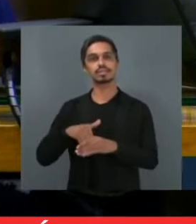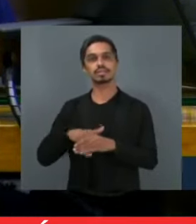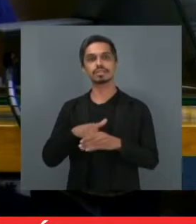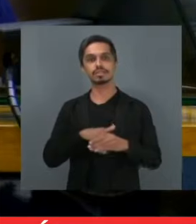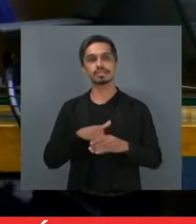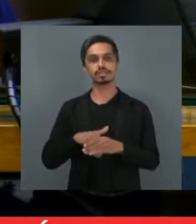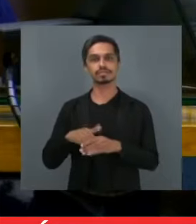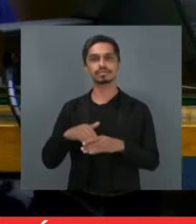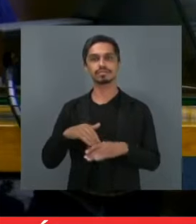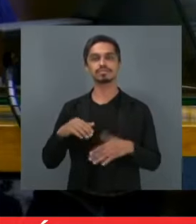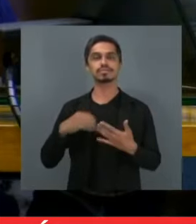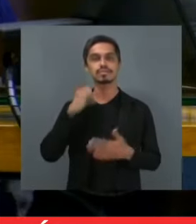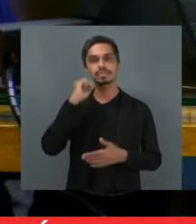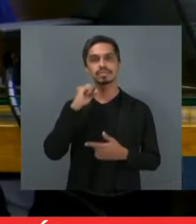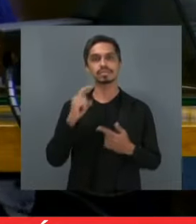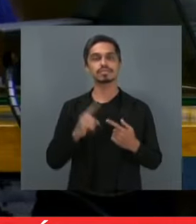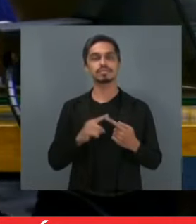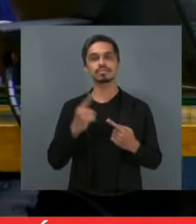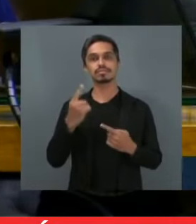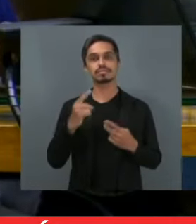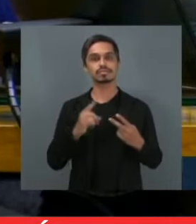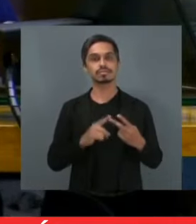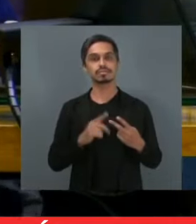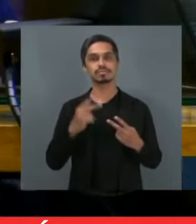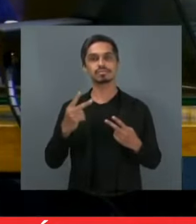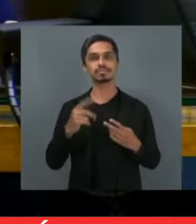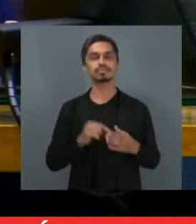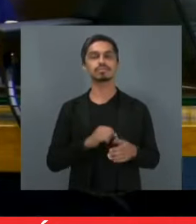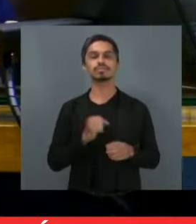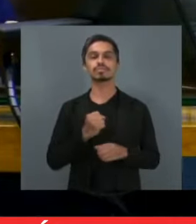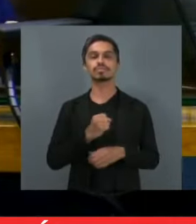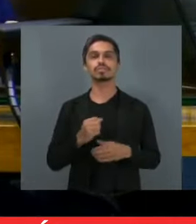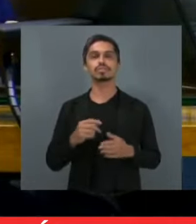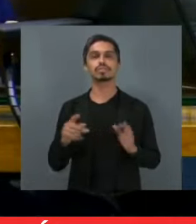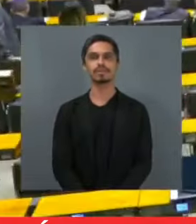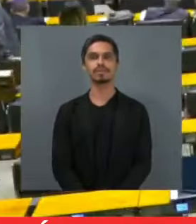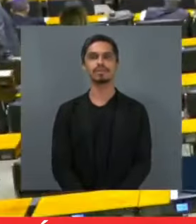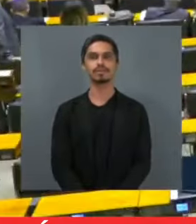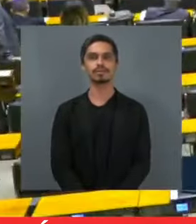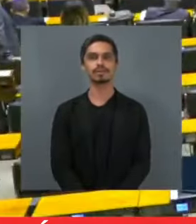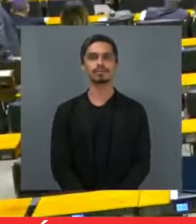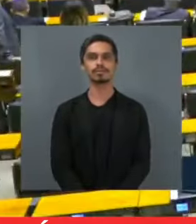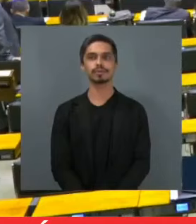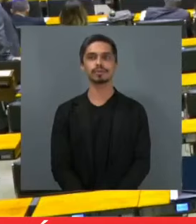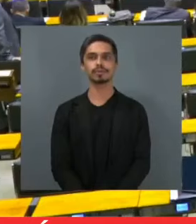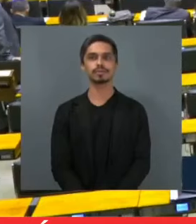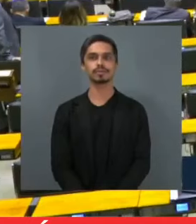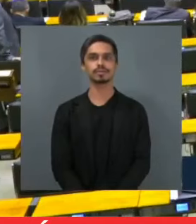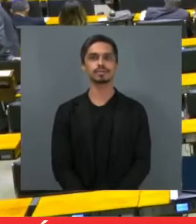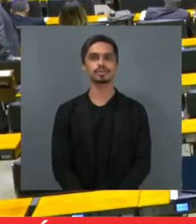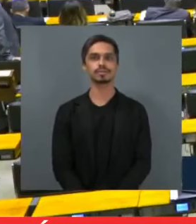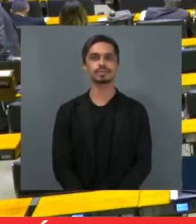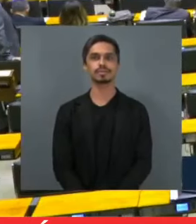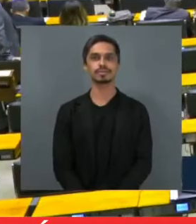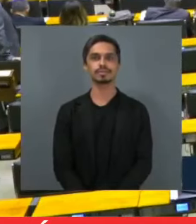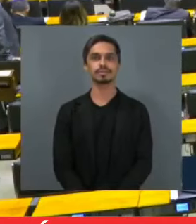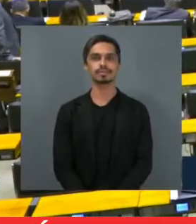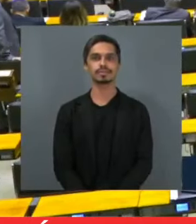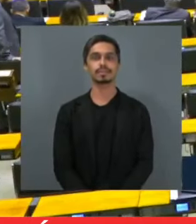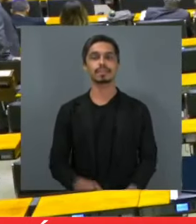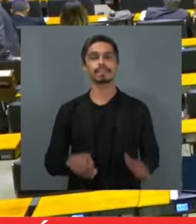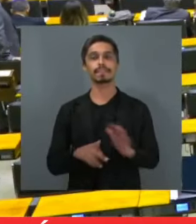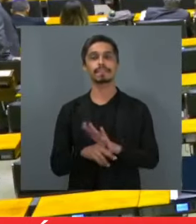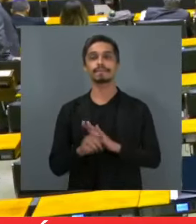governo na Câmara dos Deputados placar de 314 votos a 126 no senado